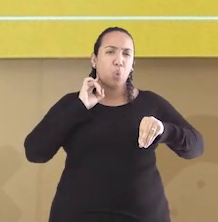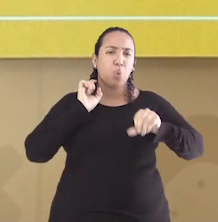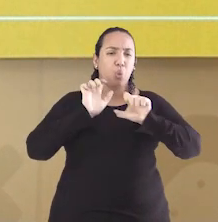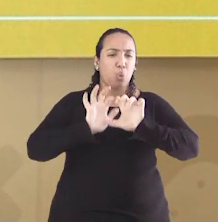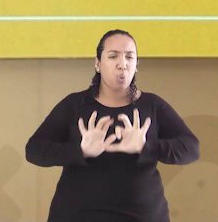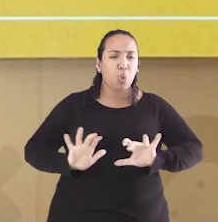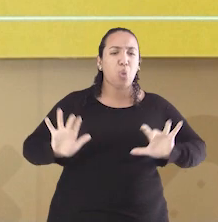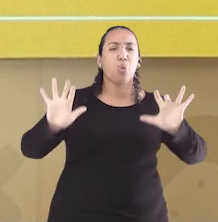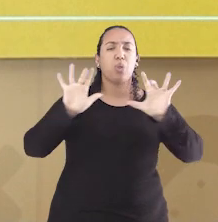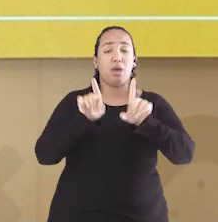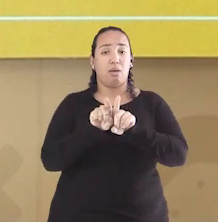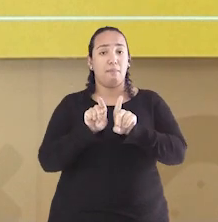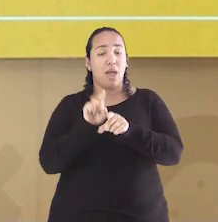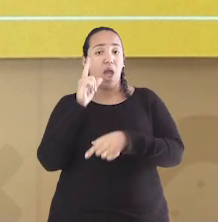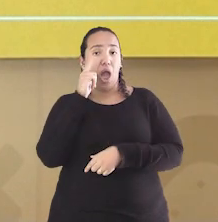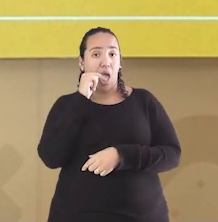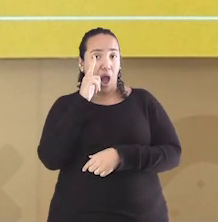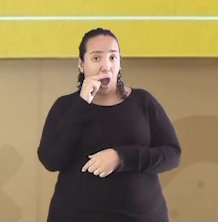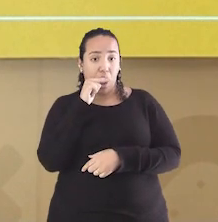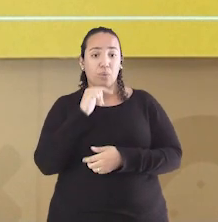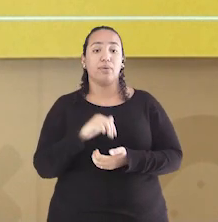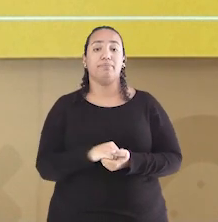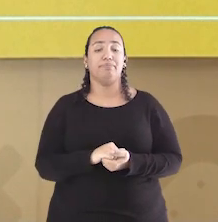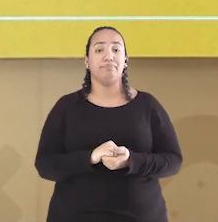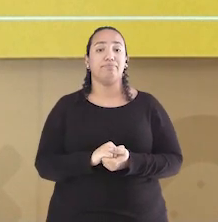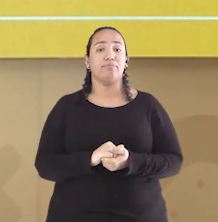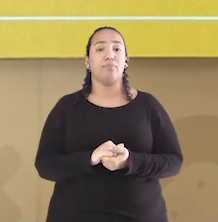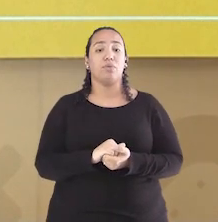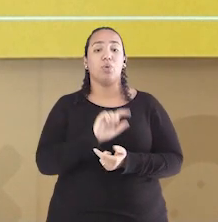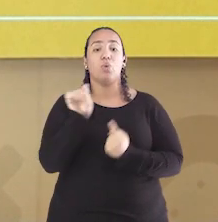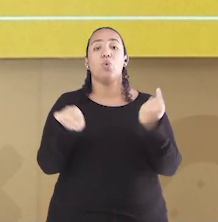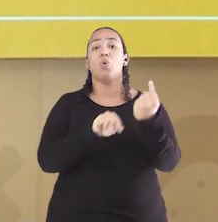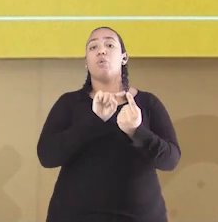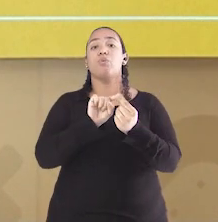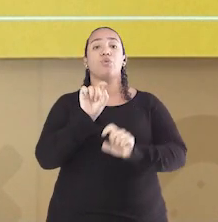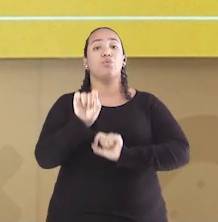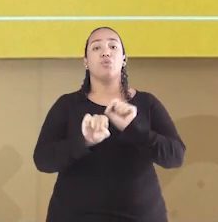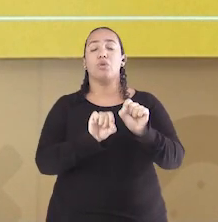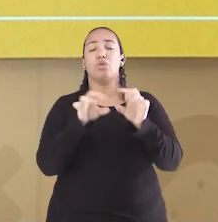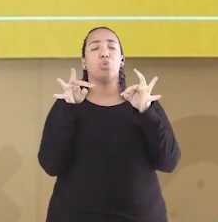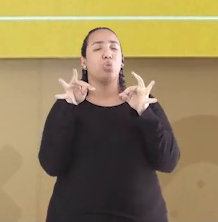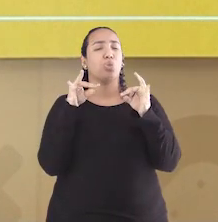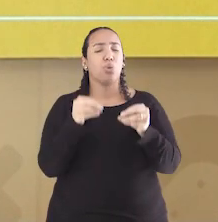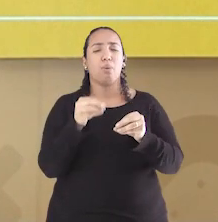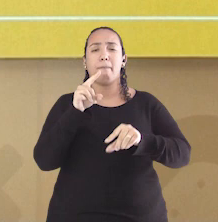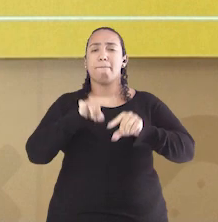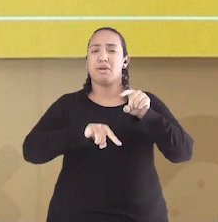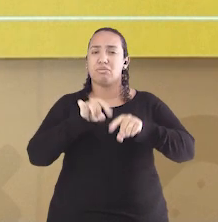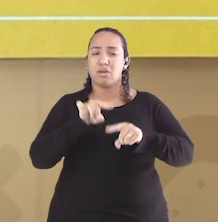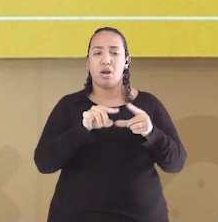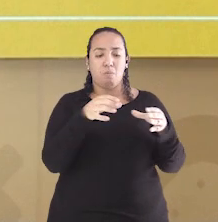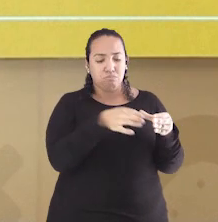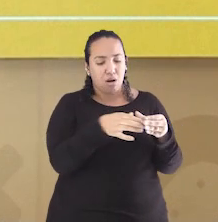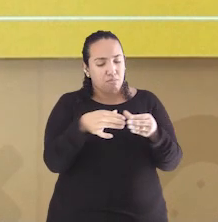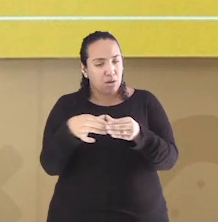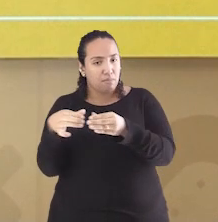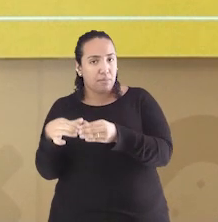águas. A intenção é separar todos os resíduos, utilizando-os na